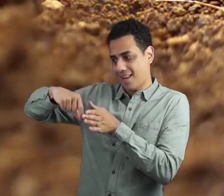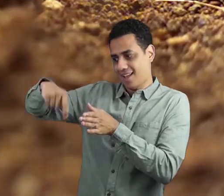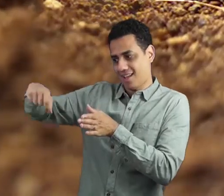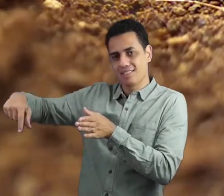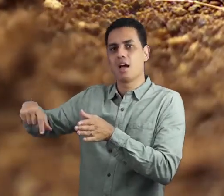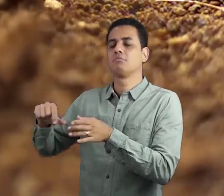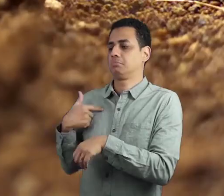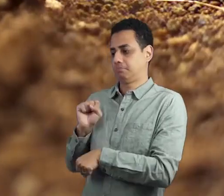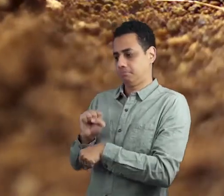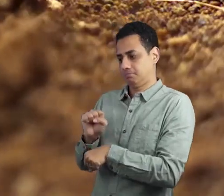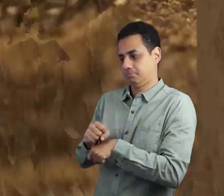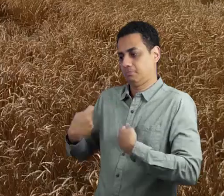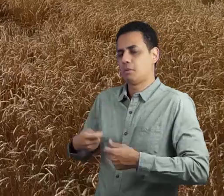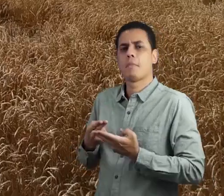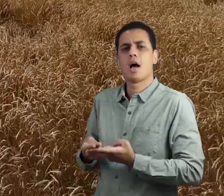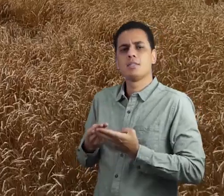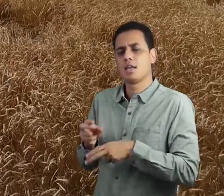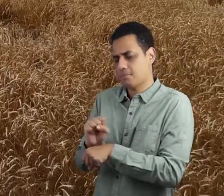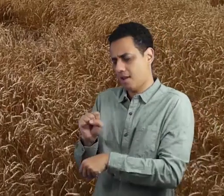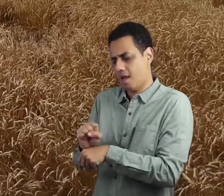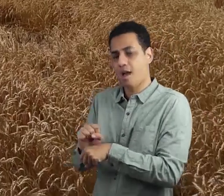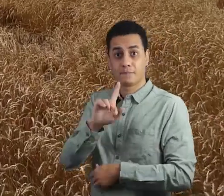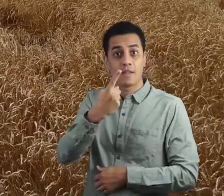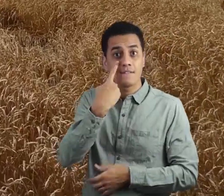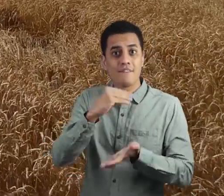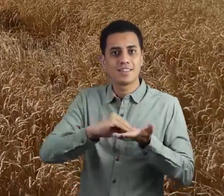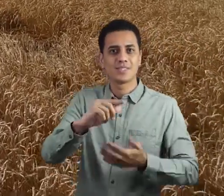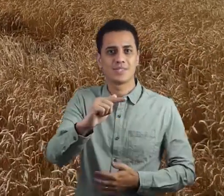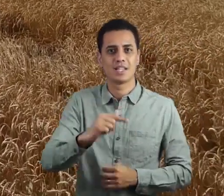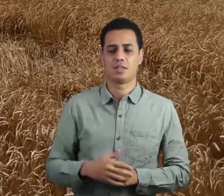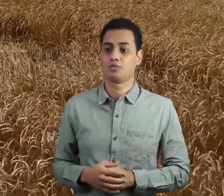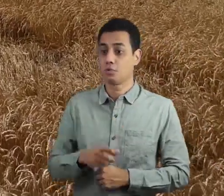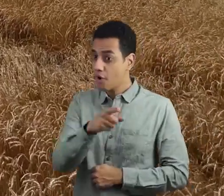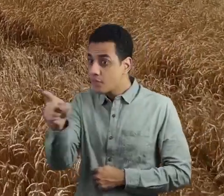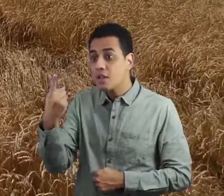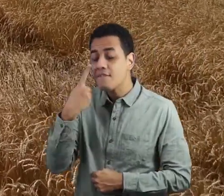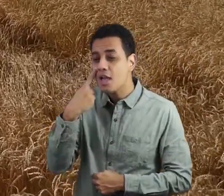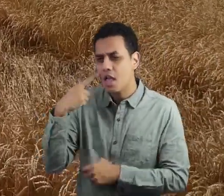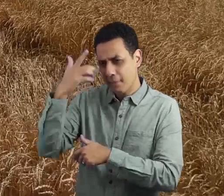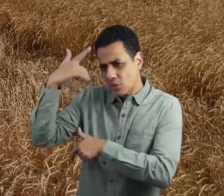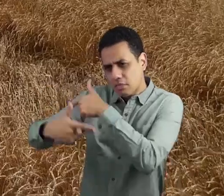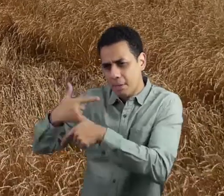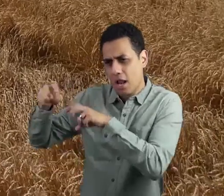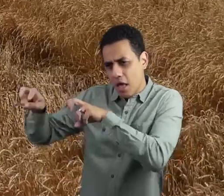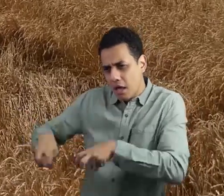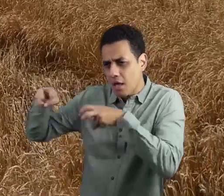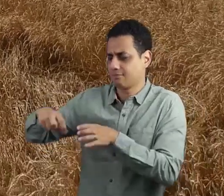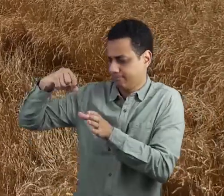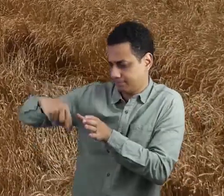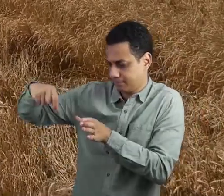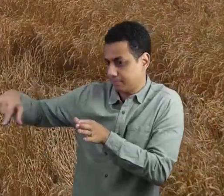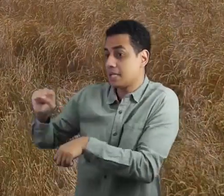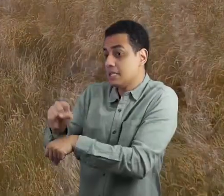da primavera. É muito interessante isso aqui, porque os fazendeiros lá na Palestina, eles sabiam que eles precisavam aguardar